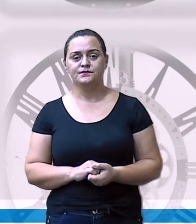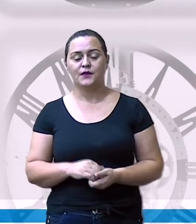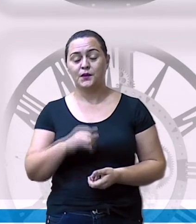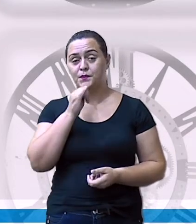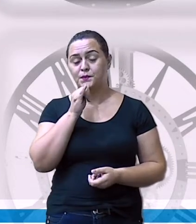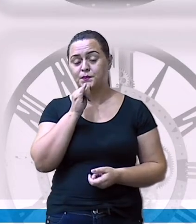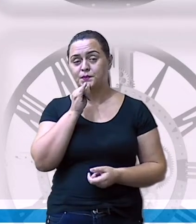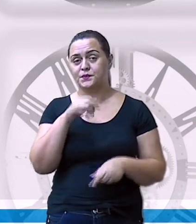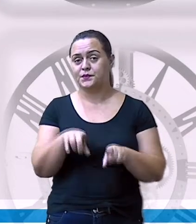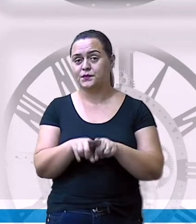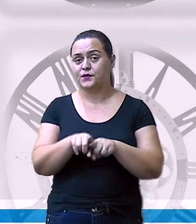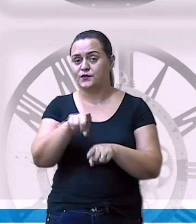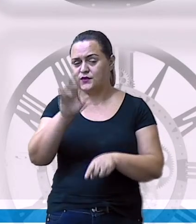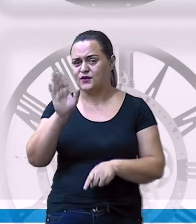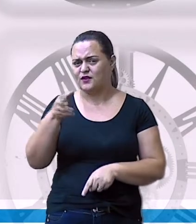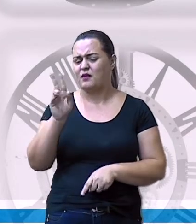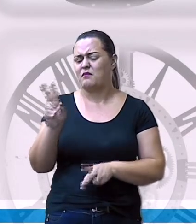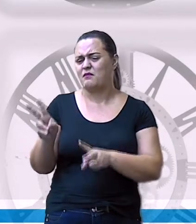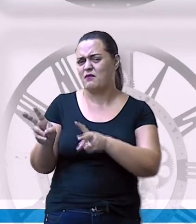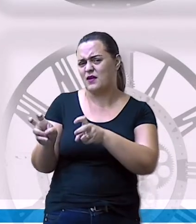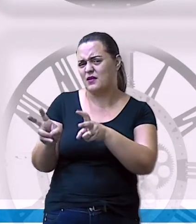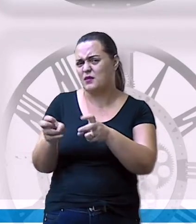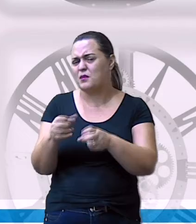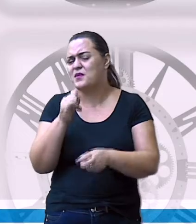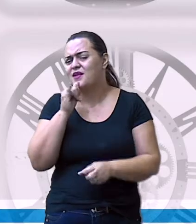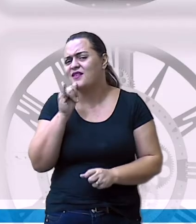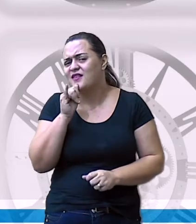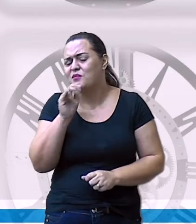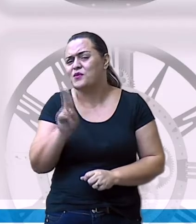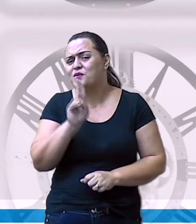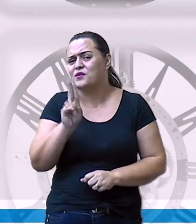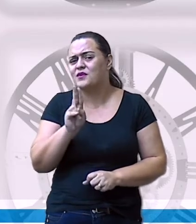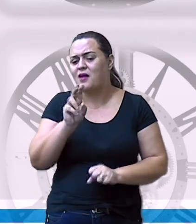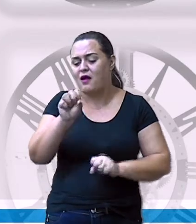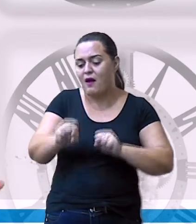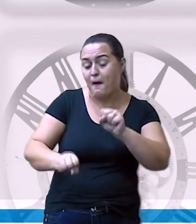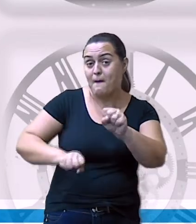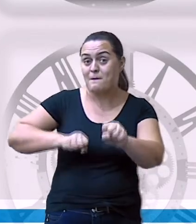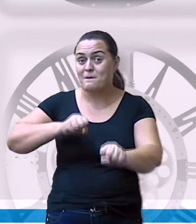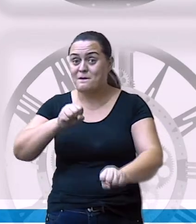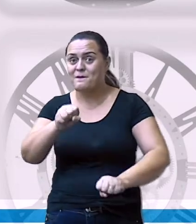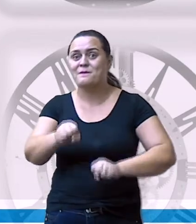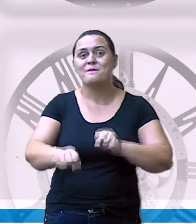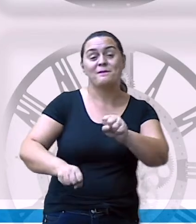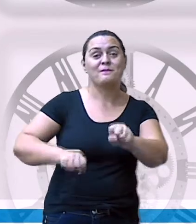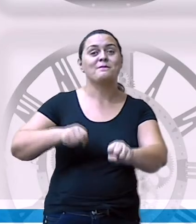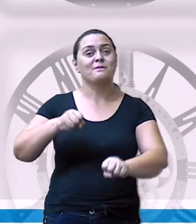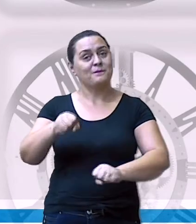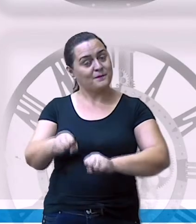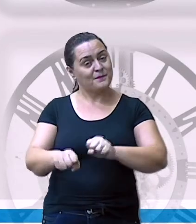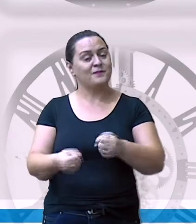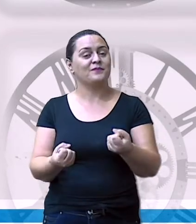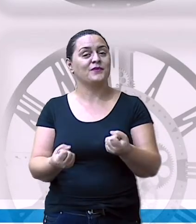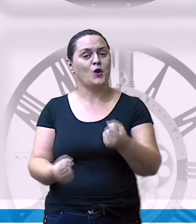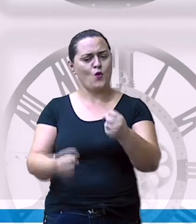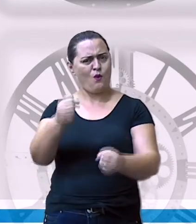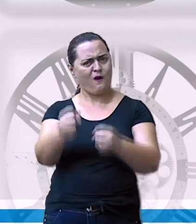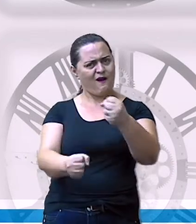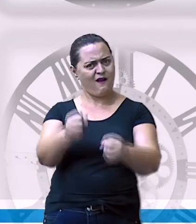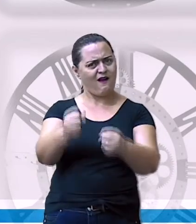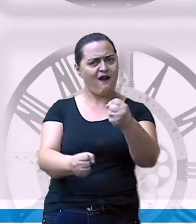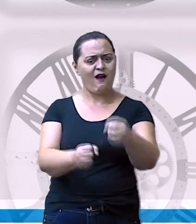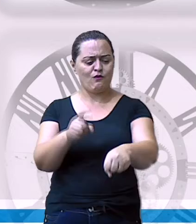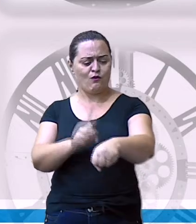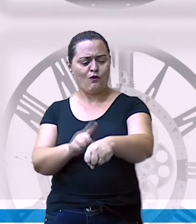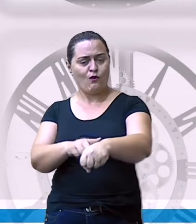não é mesmo? Elas são usadas nas nossas bicicletas, nos carros, nos nossos relógios,